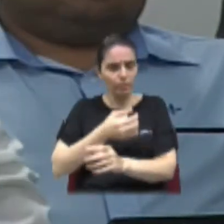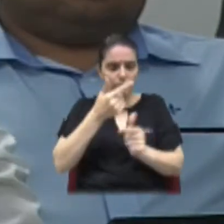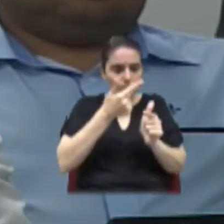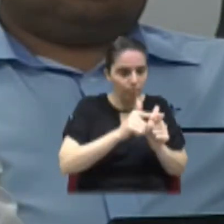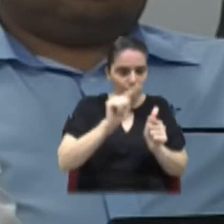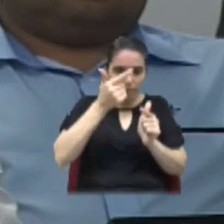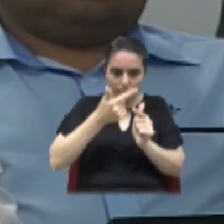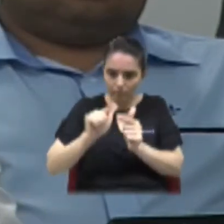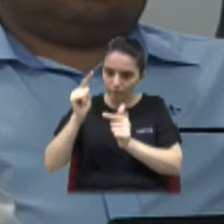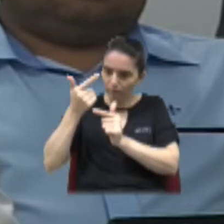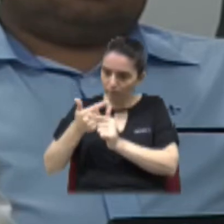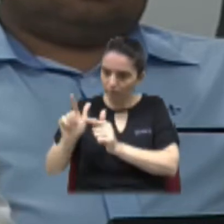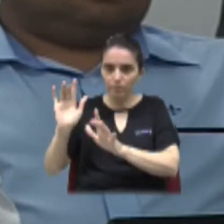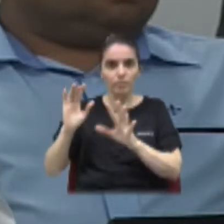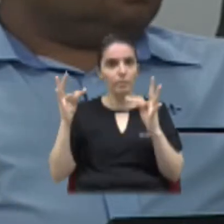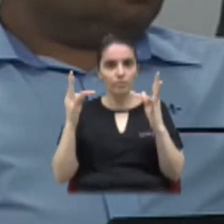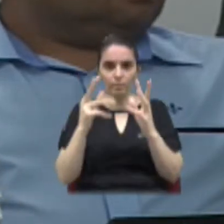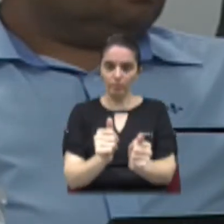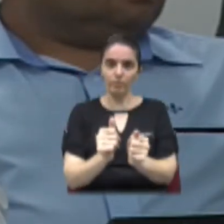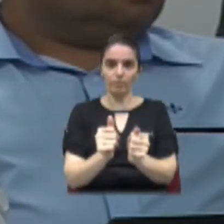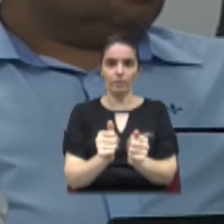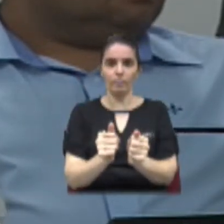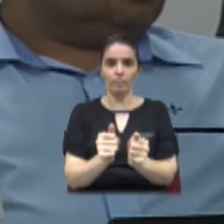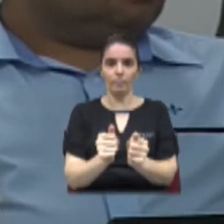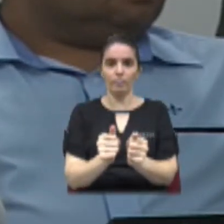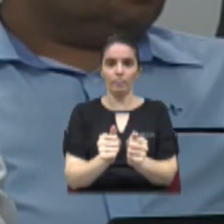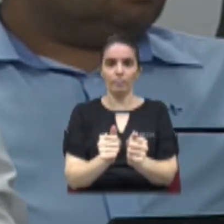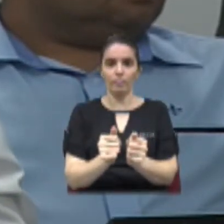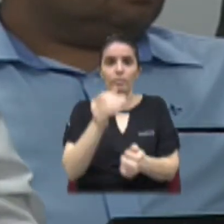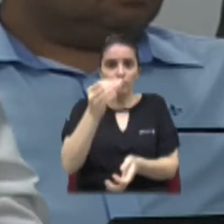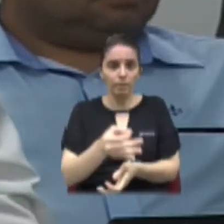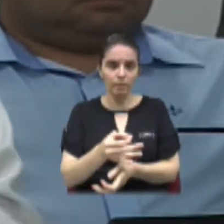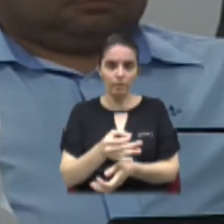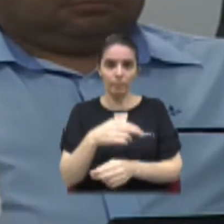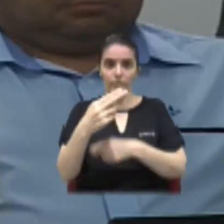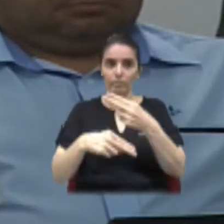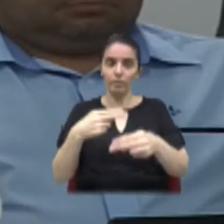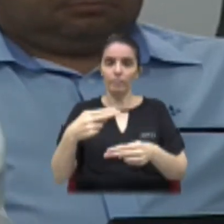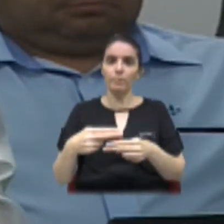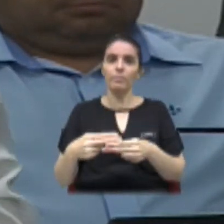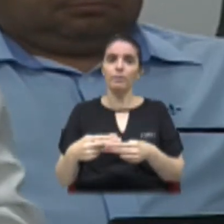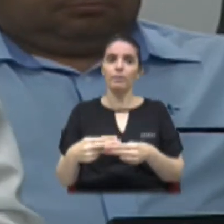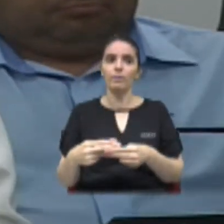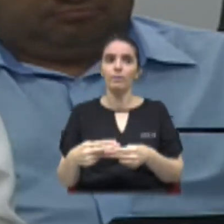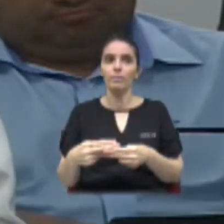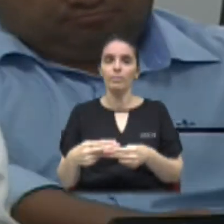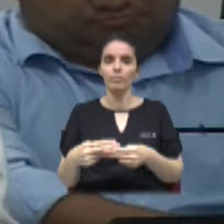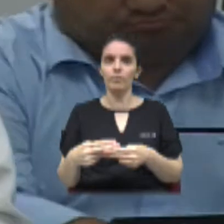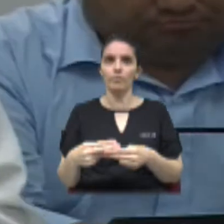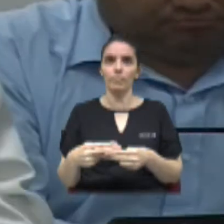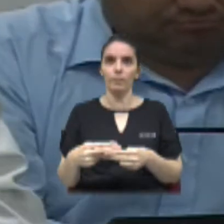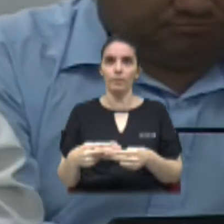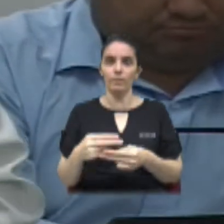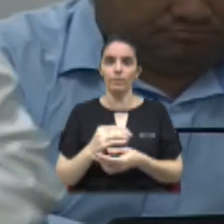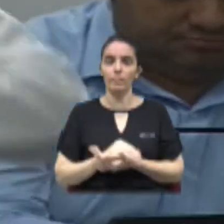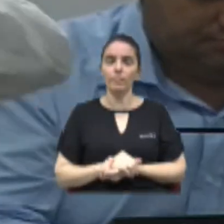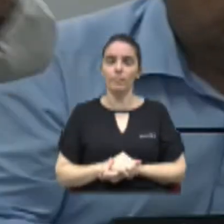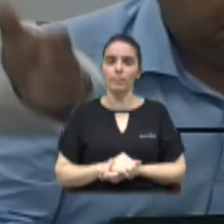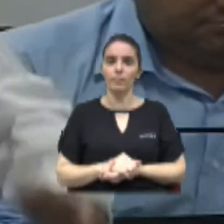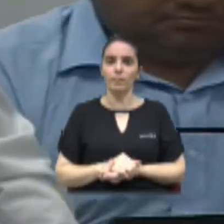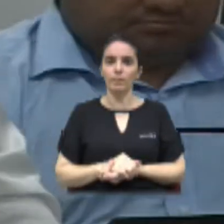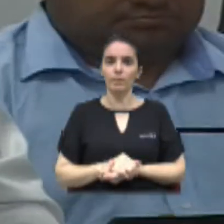público. E isso mostra que Vossa Excelência não está usando o